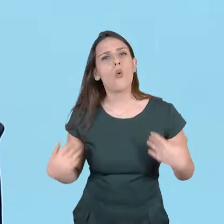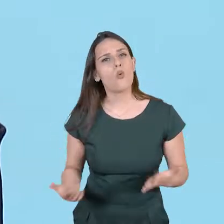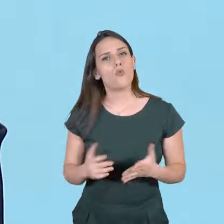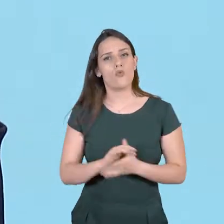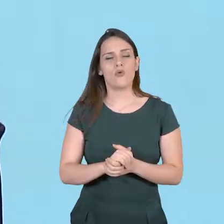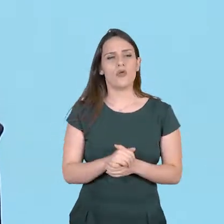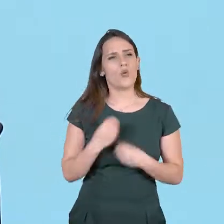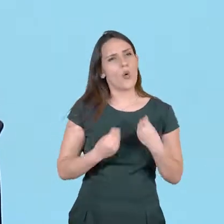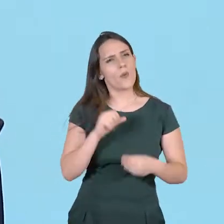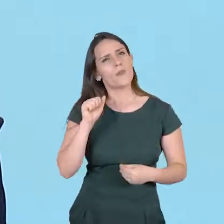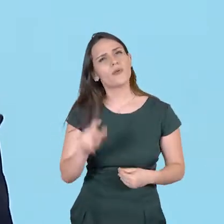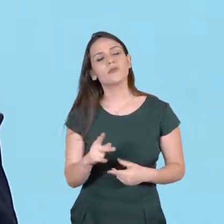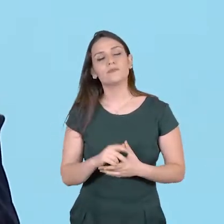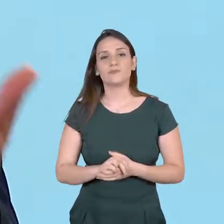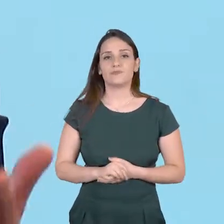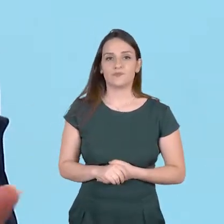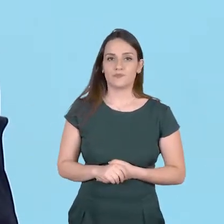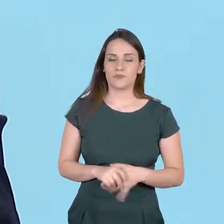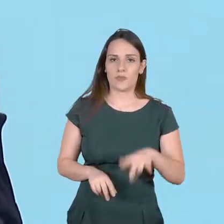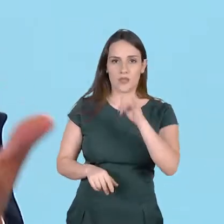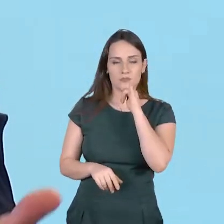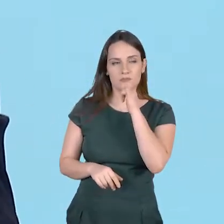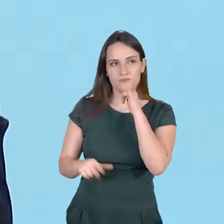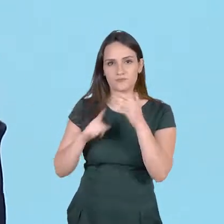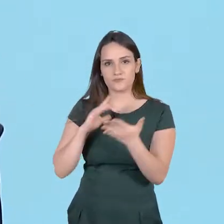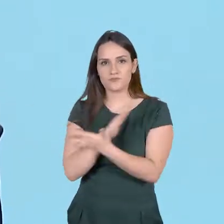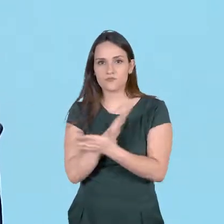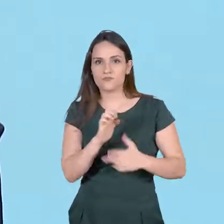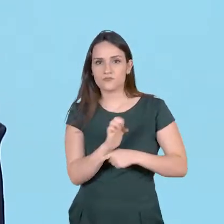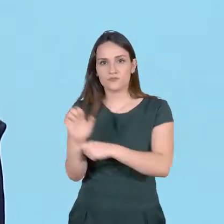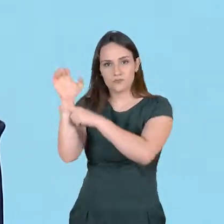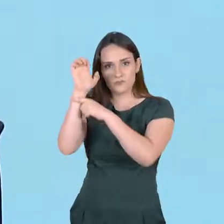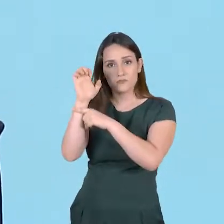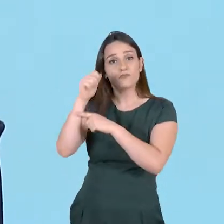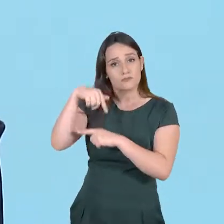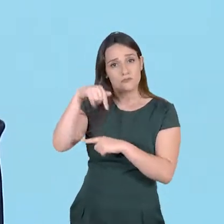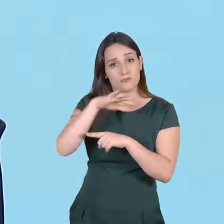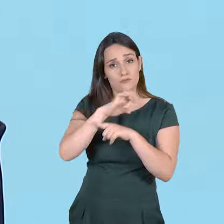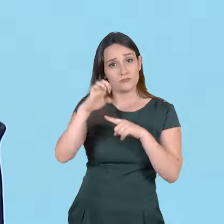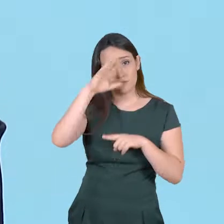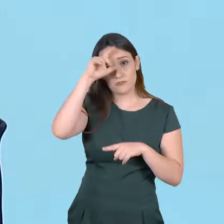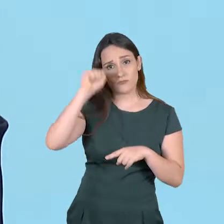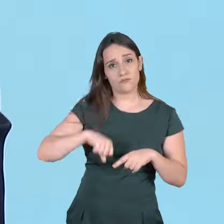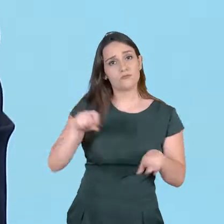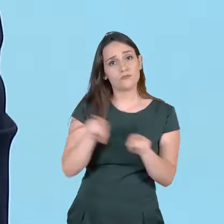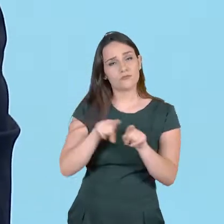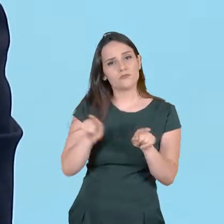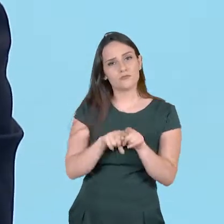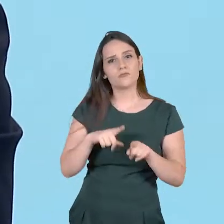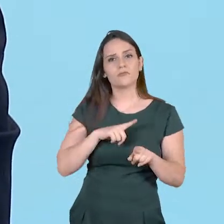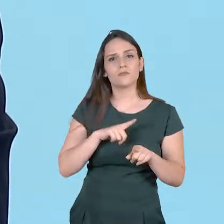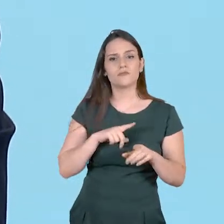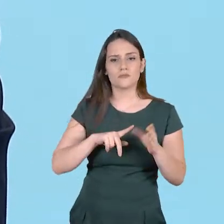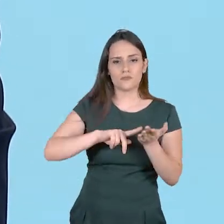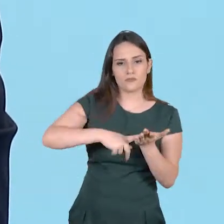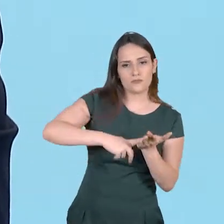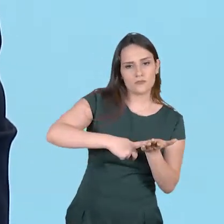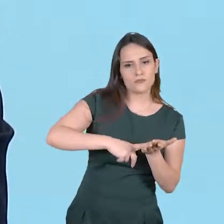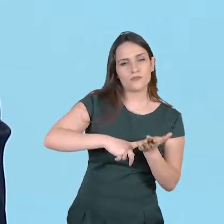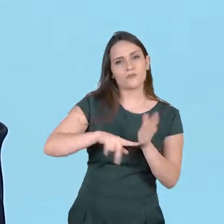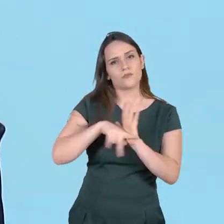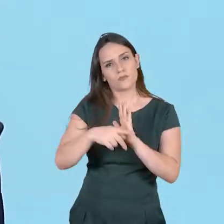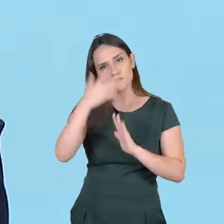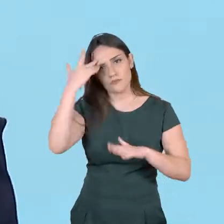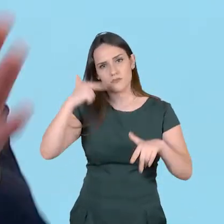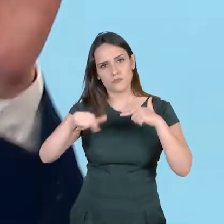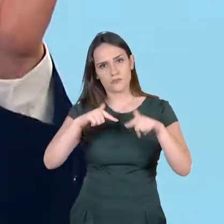pessoas. A gente vê em alguns estados, aqui mesmo no Mato Grosso do Sul, campanhas, né, dos sindicatos, dos trabalhadores, dos